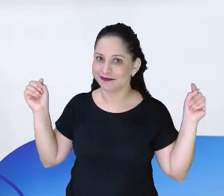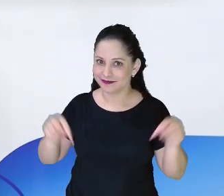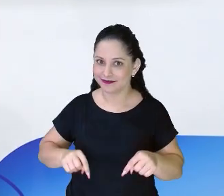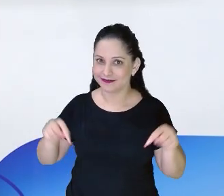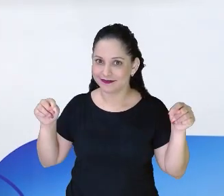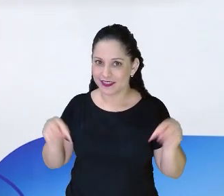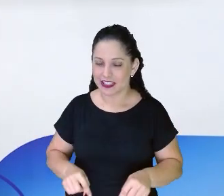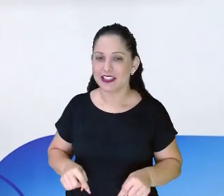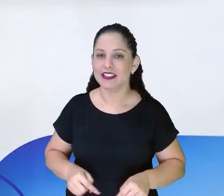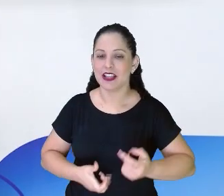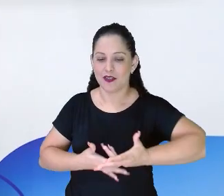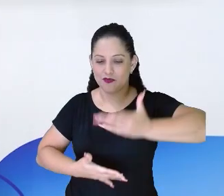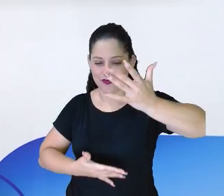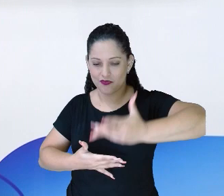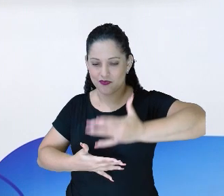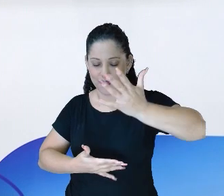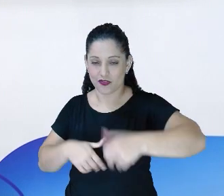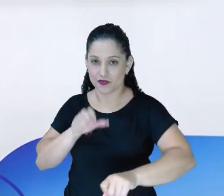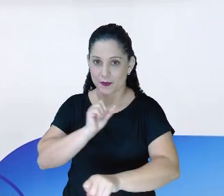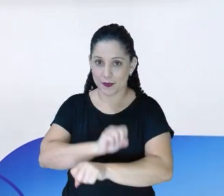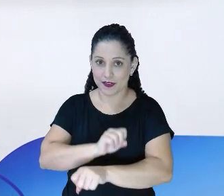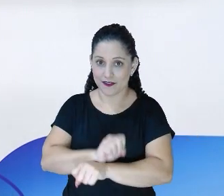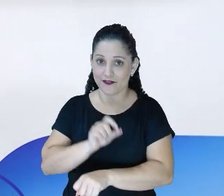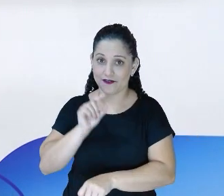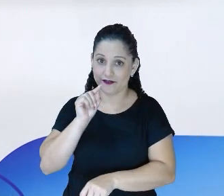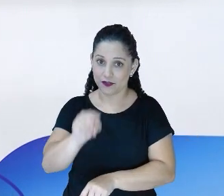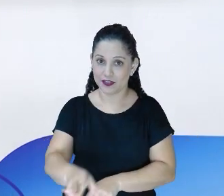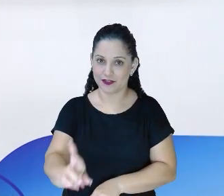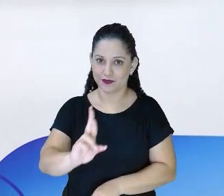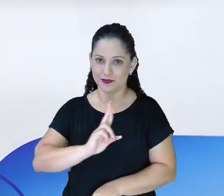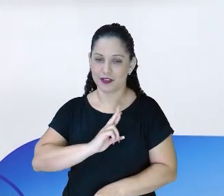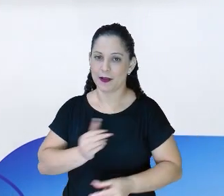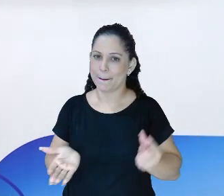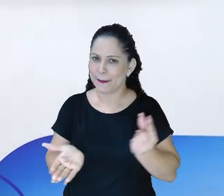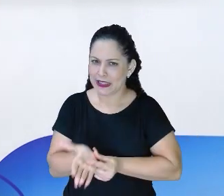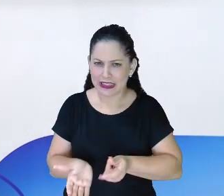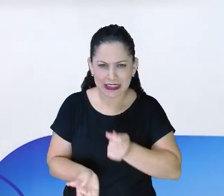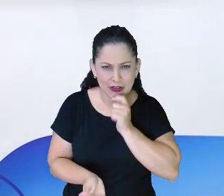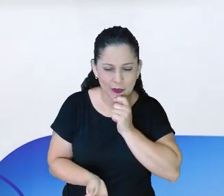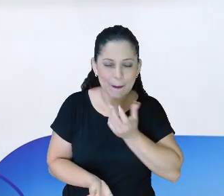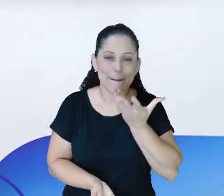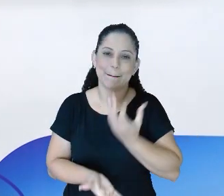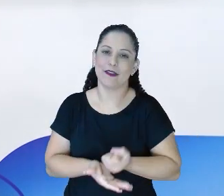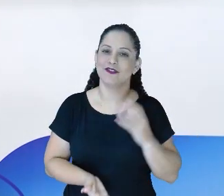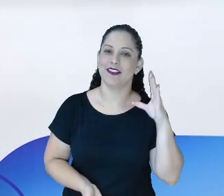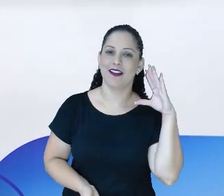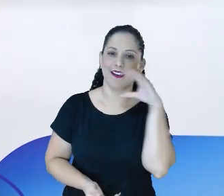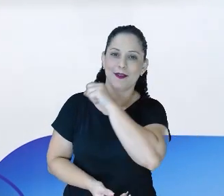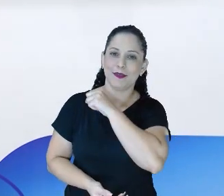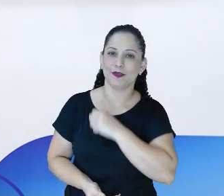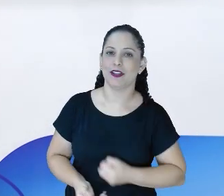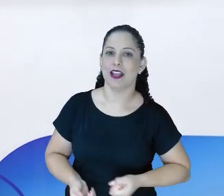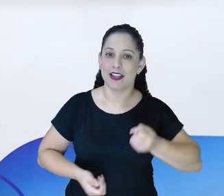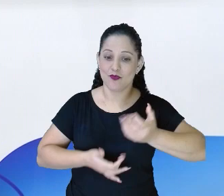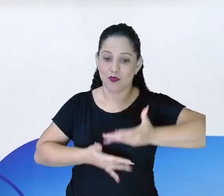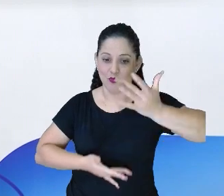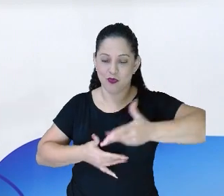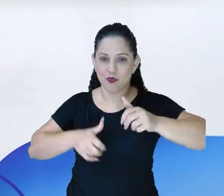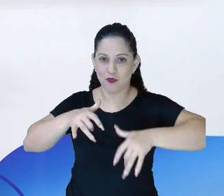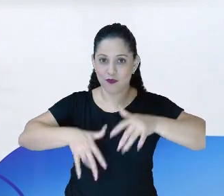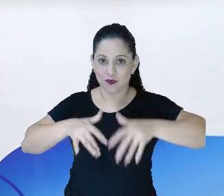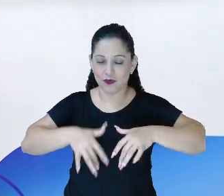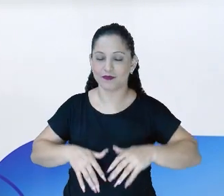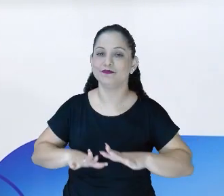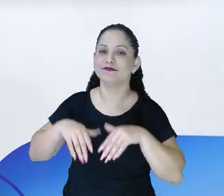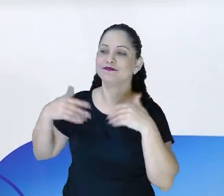sua mensagem. Para você que ainda não baixou o aplicativo, aproveita, baixa rapidinho e já manda a tua mensagem para mim. E